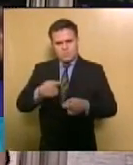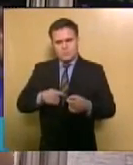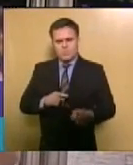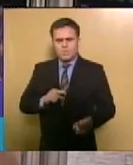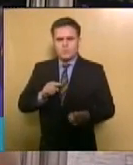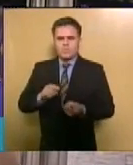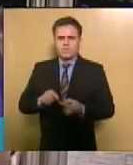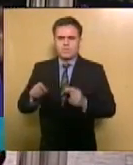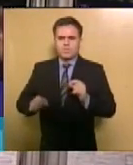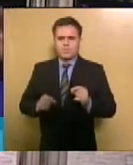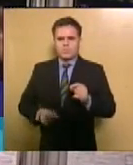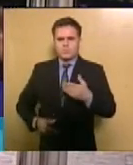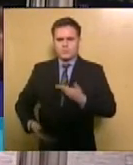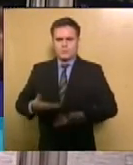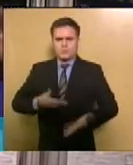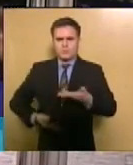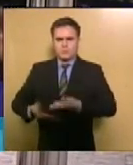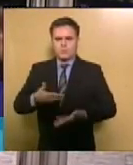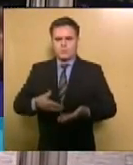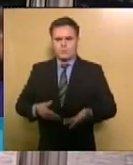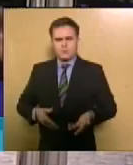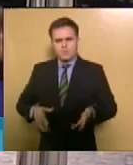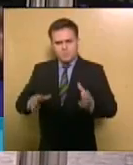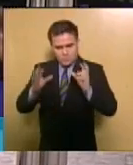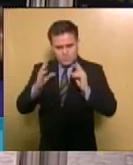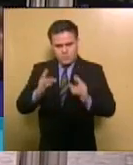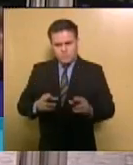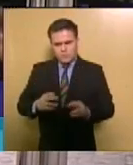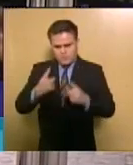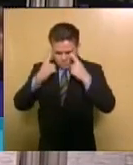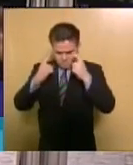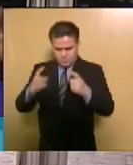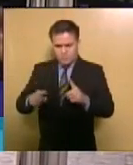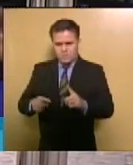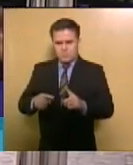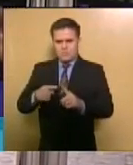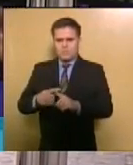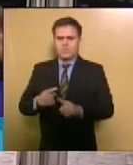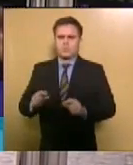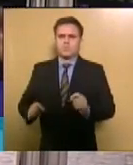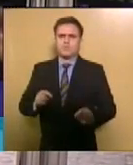justamente para dialogar com o povo defender direitos do po então vicia a não